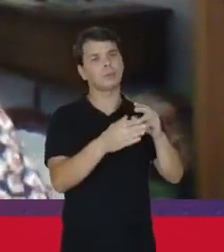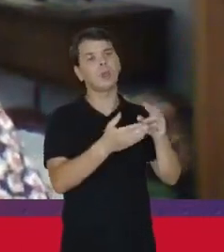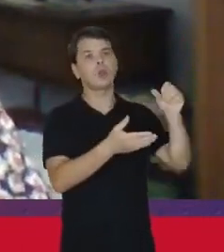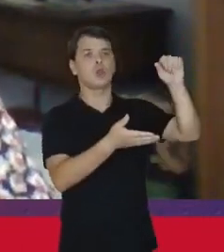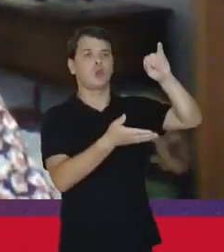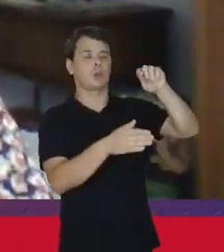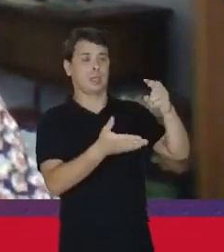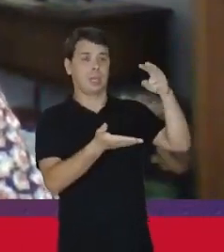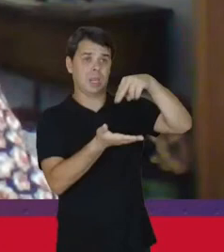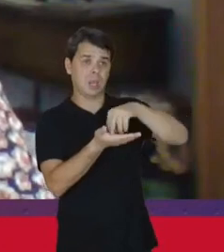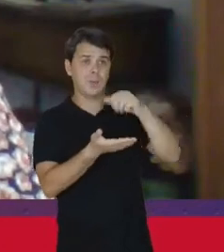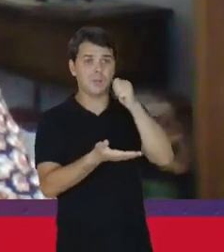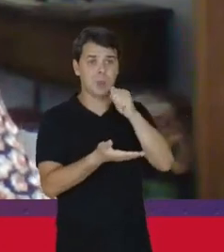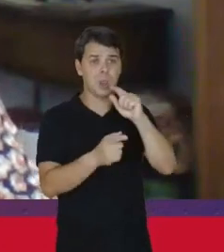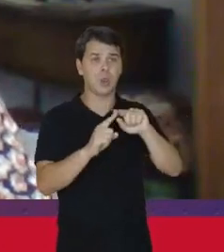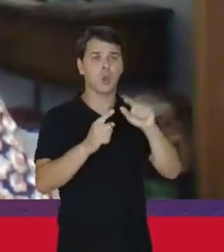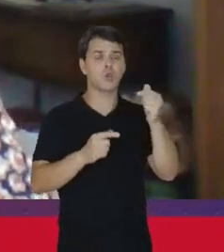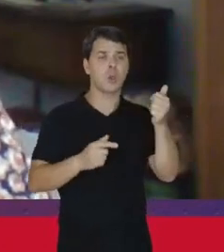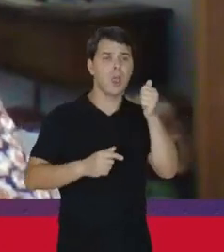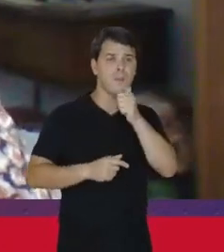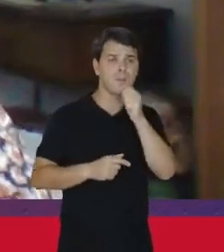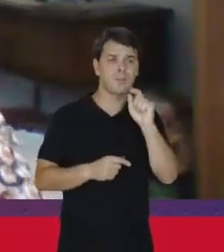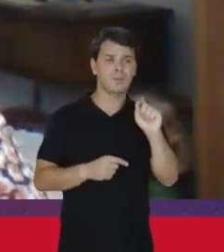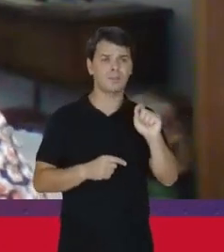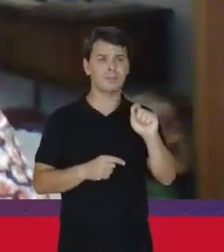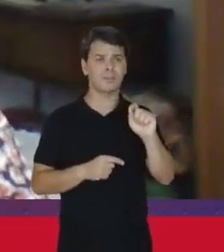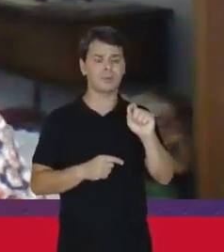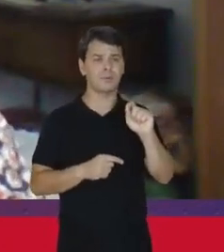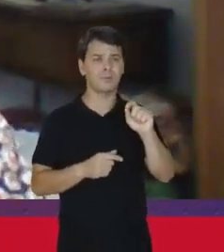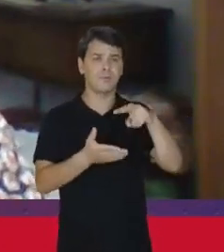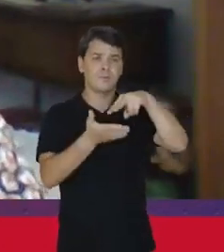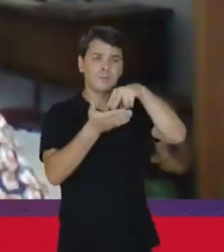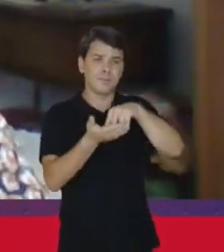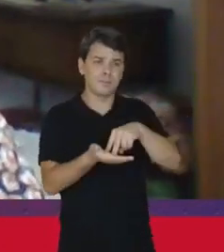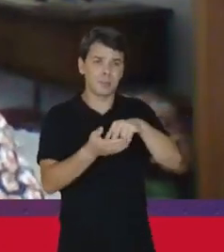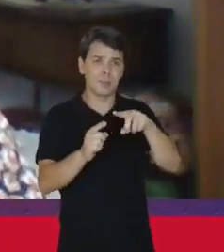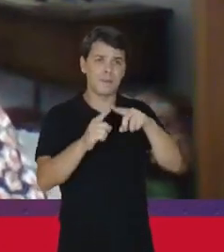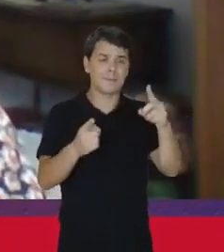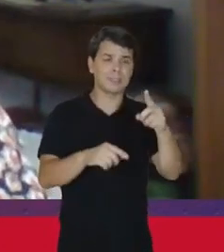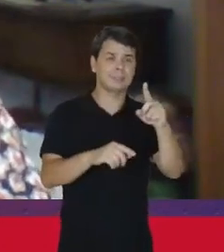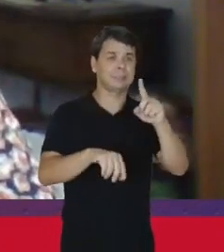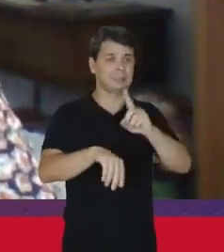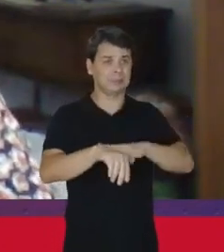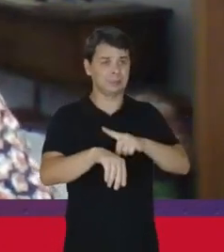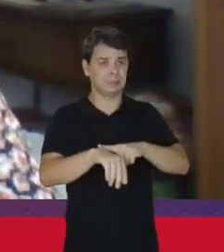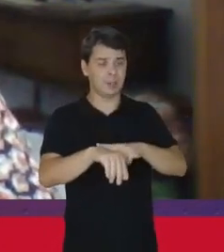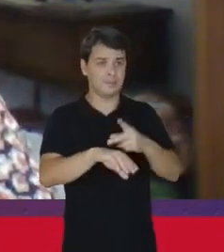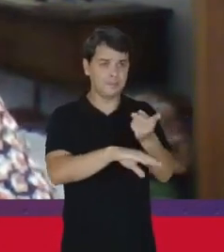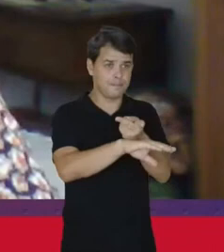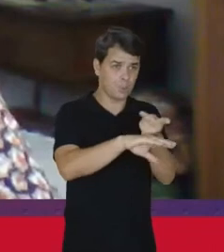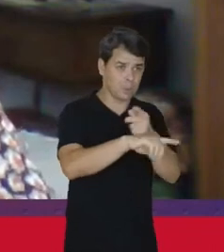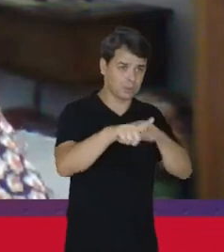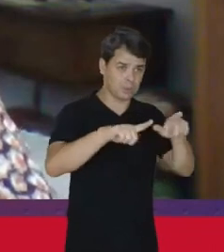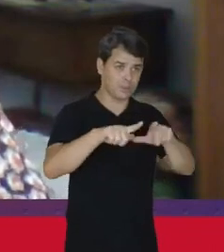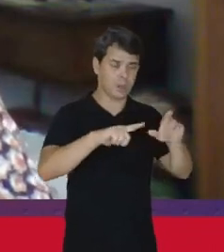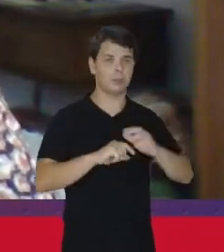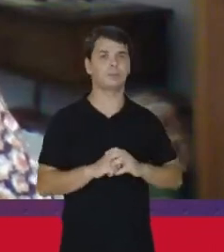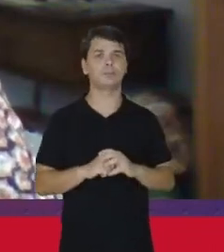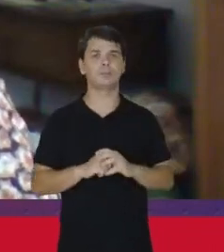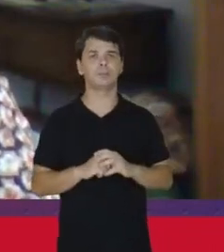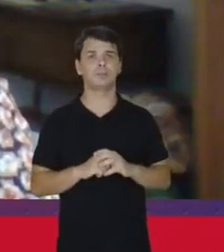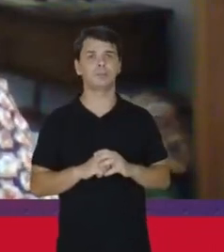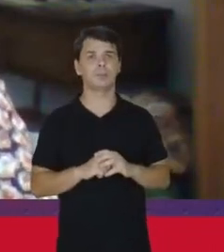sobre as mulheres. Então, as mulheres, muitas vezes, permanecem mais tempo em busca de trabalho,